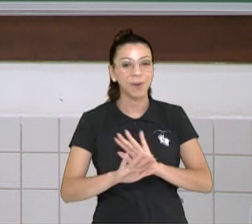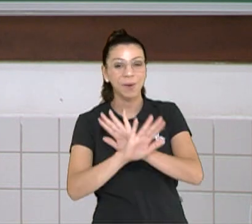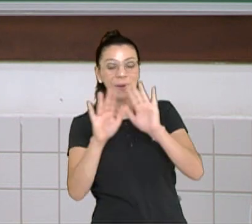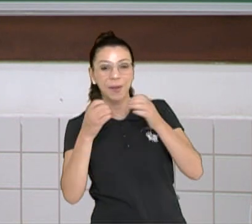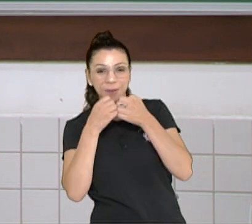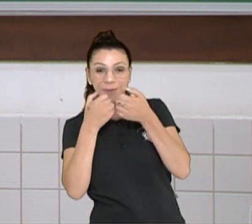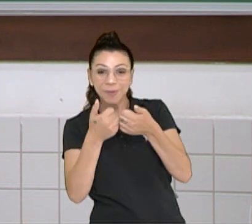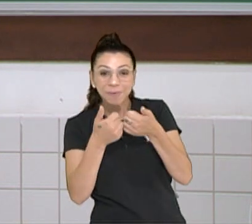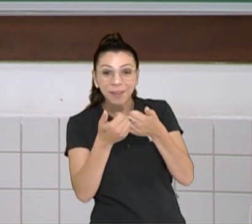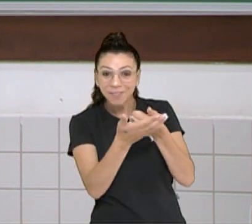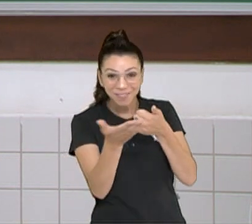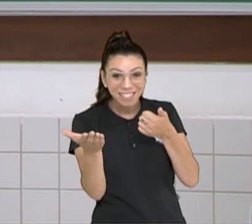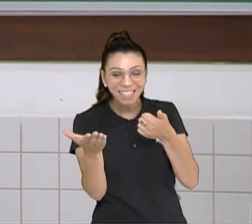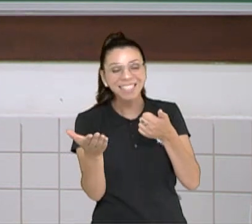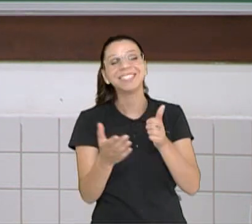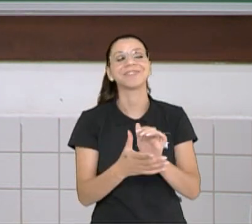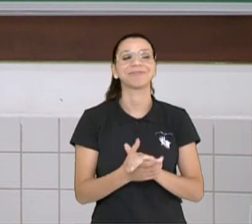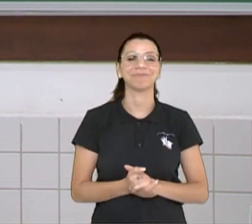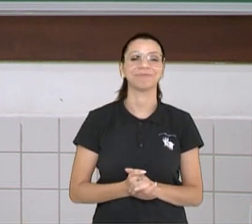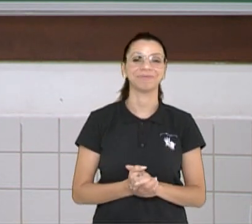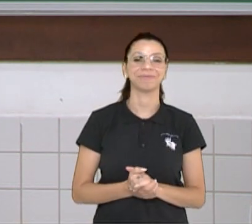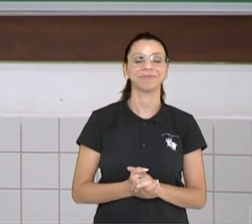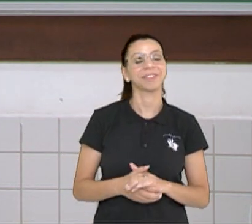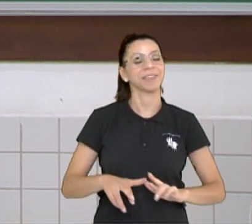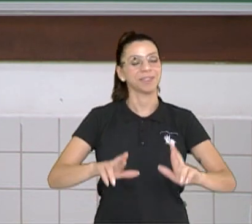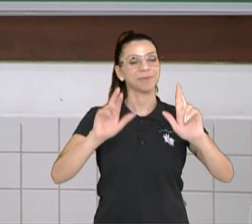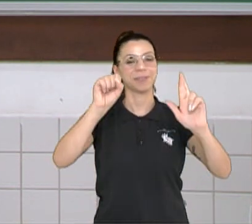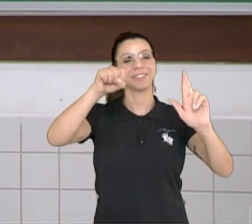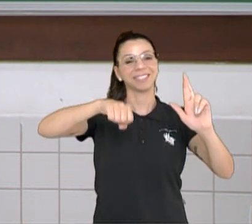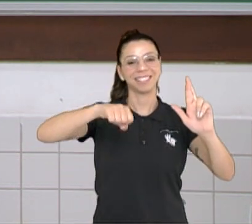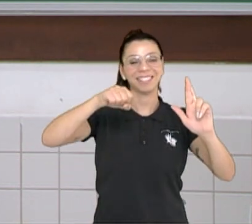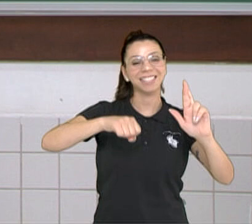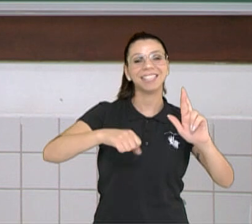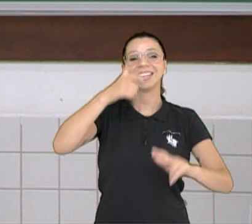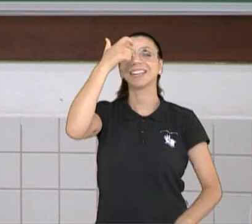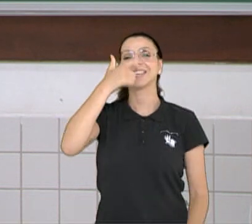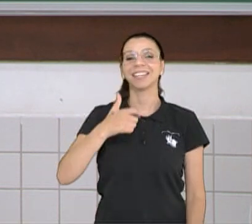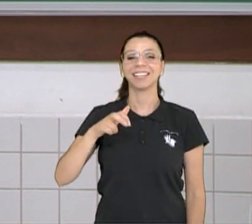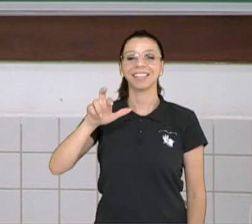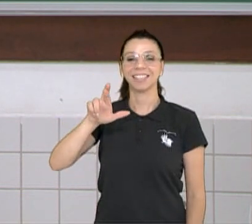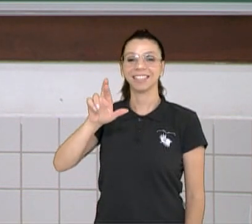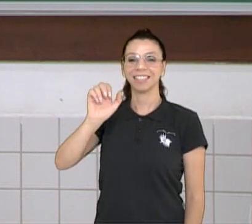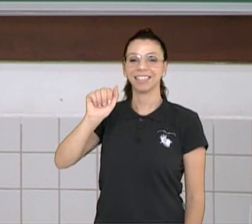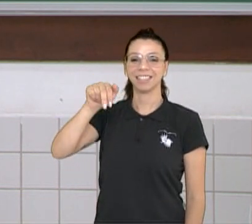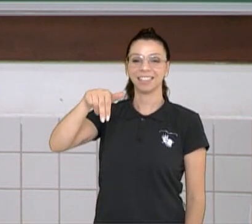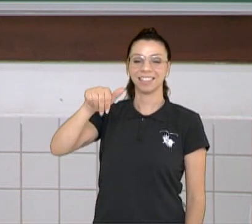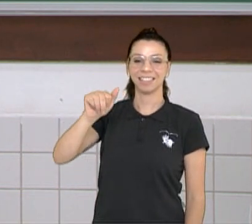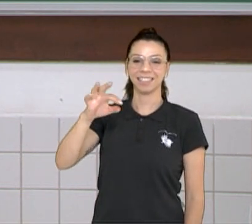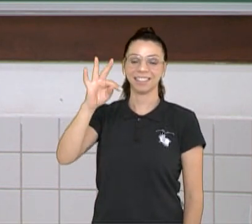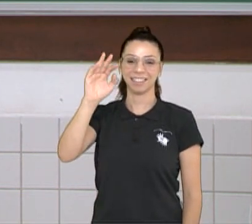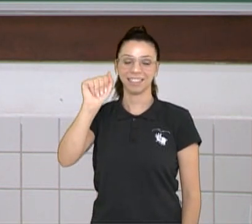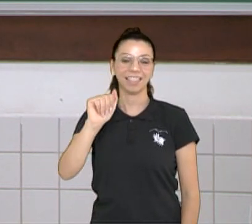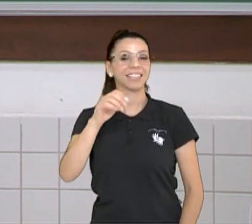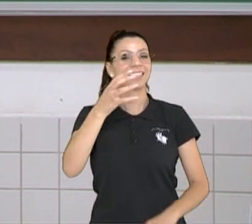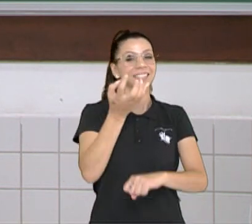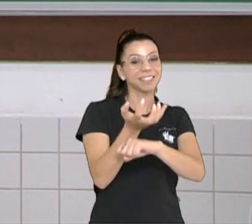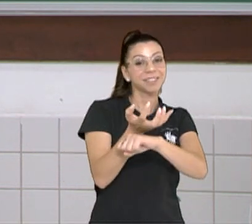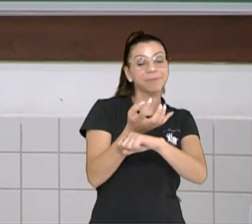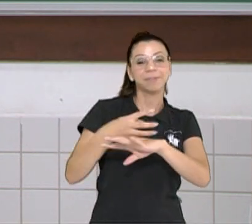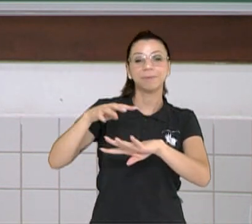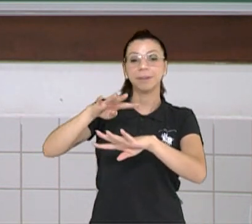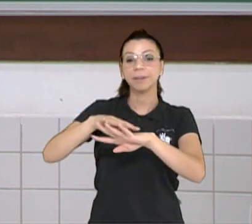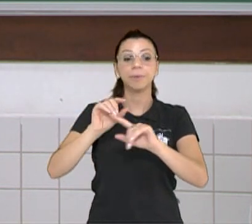Olá, pessoal aí de casa, tudo bem com vocês? Espero que sim. Eu sou a professora Renata, de matemática, e estarei trabalhando com vocês